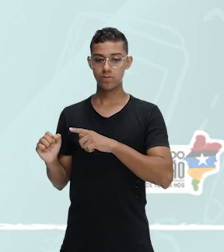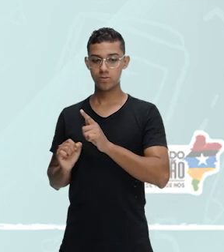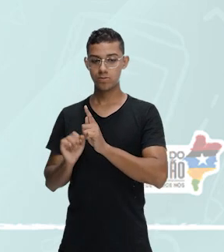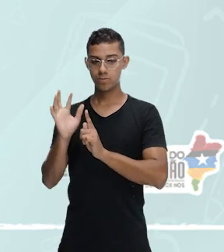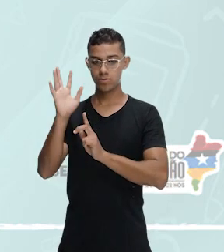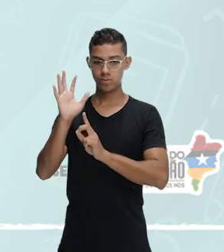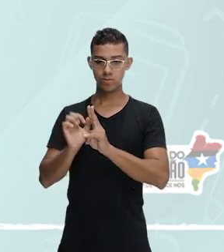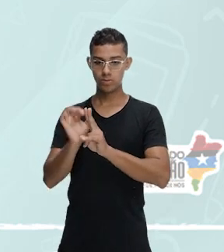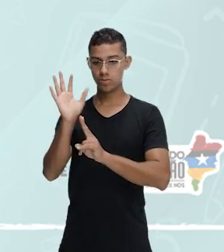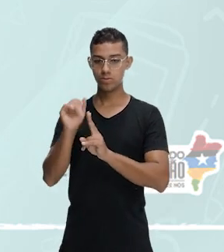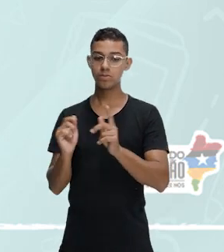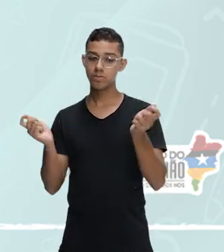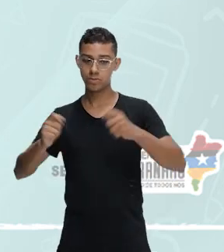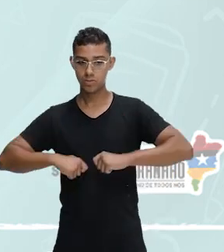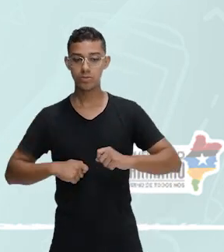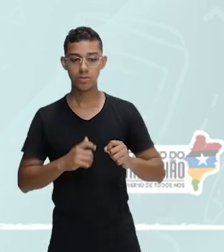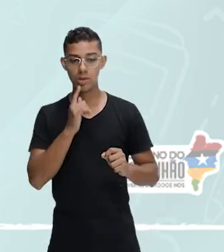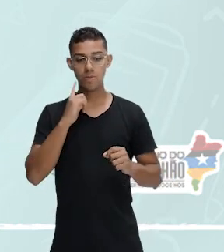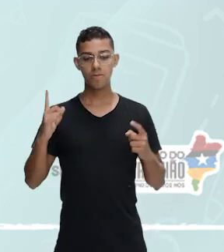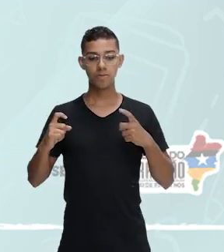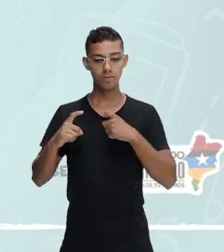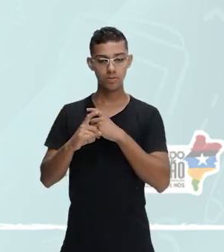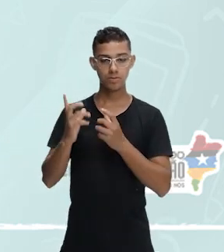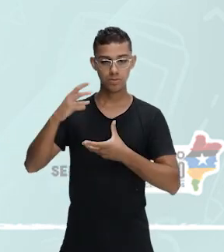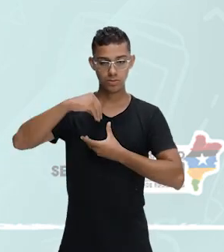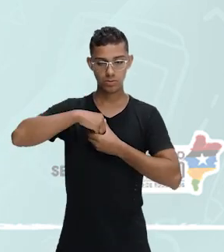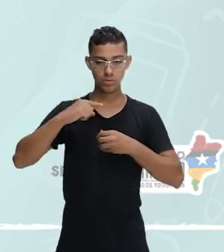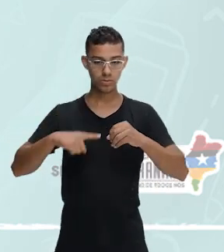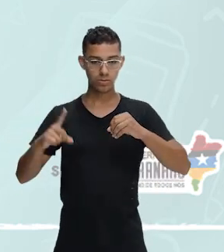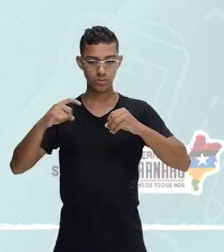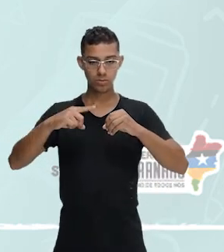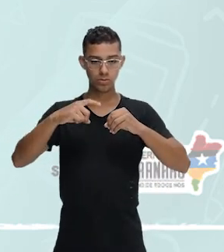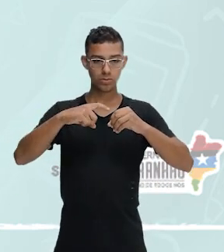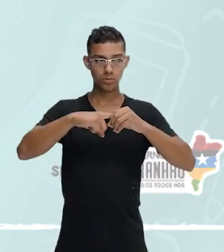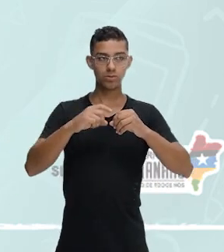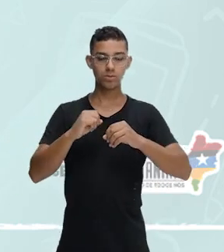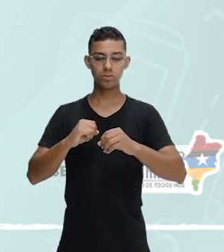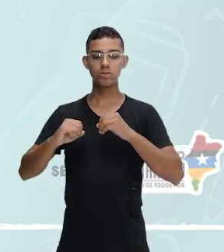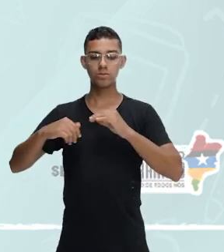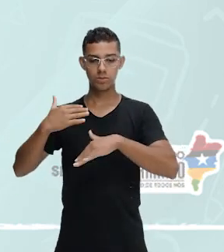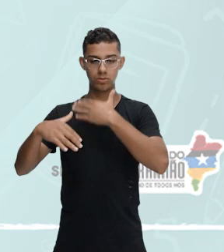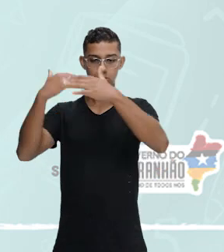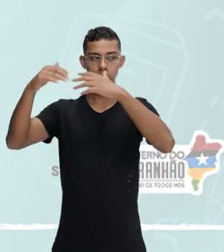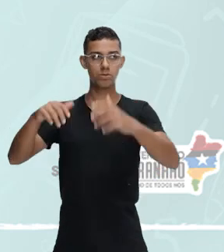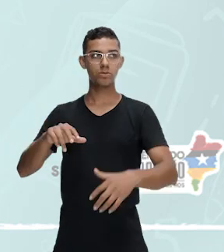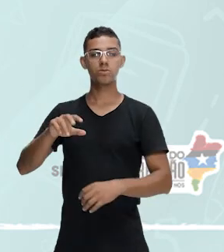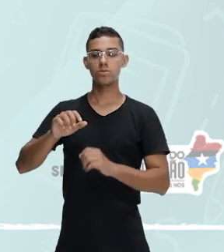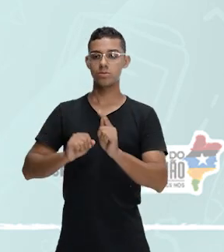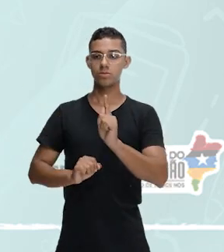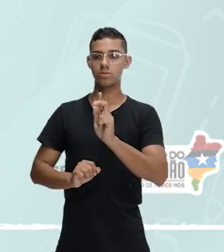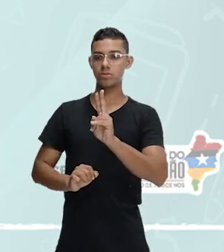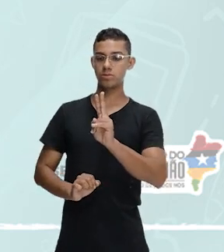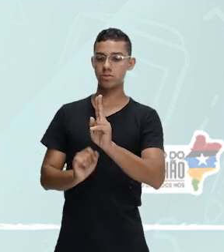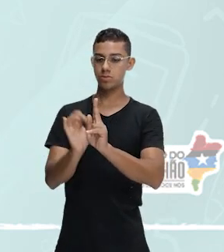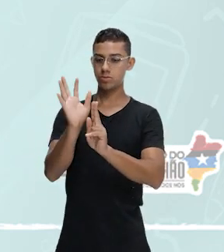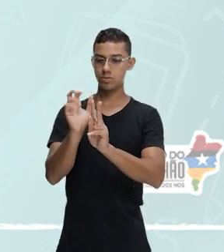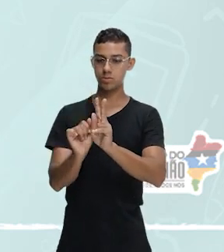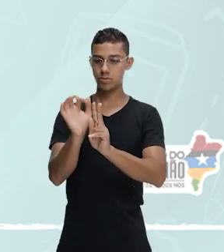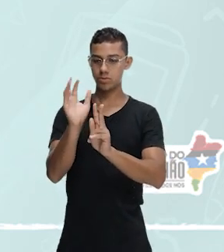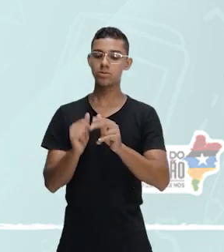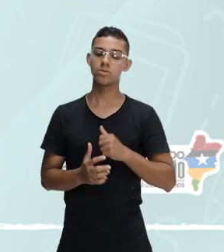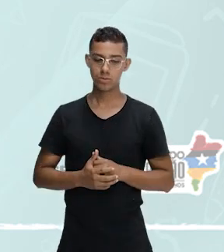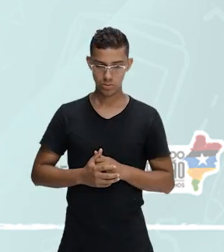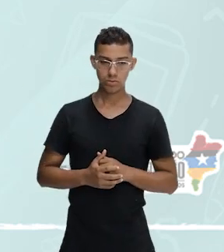os embriões sejam mais ou menos envolvidos pelo vapor. Olha que coisa interessante. Dentre as etapas que constituem o